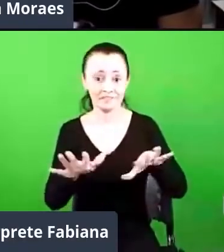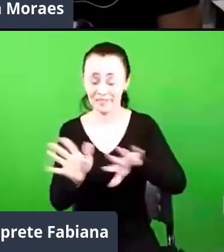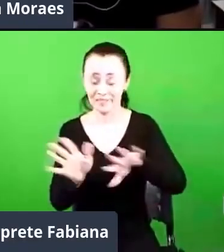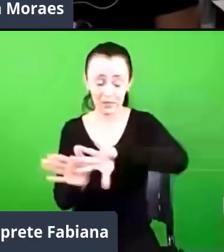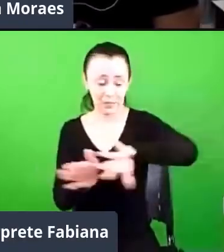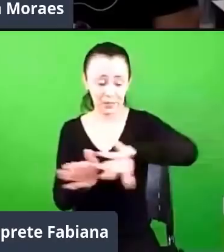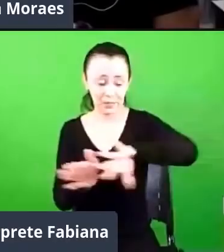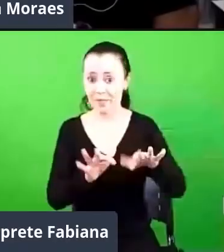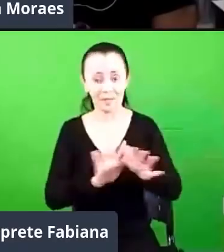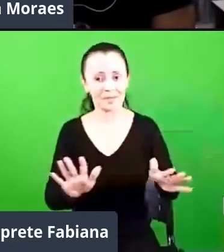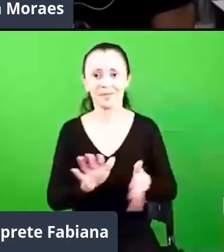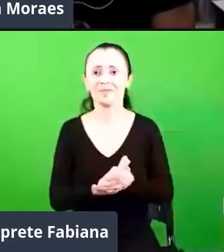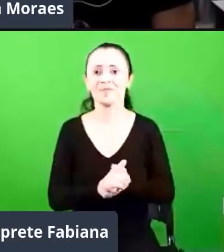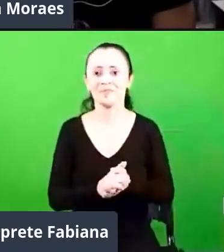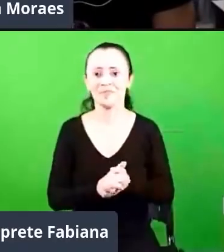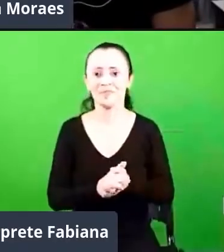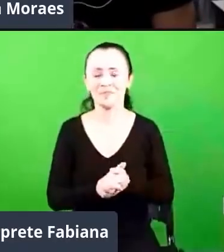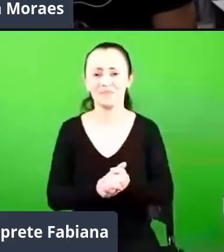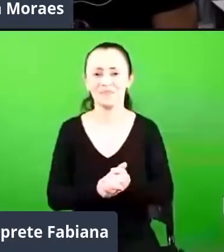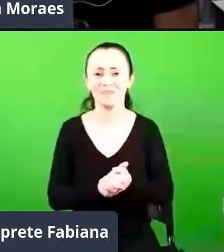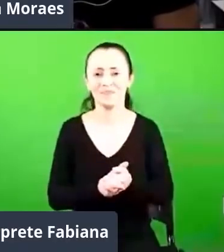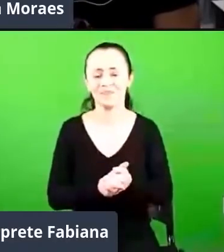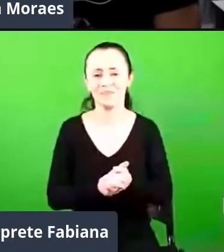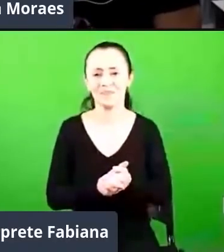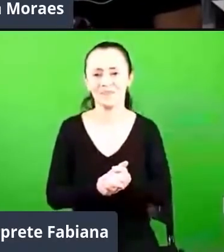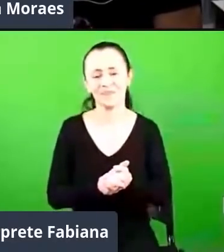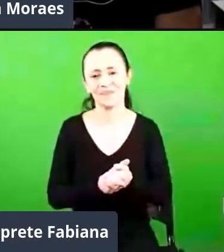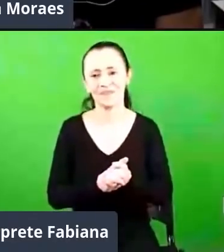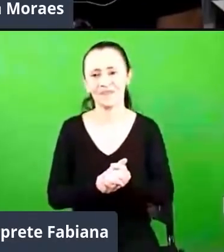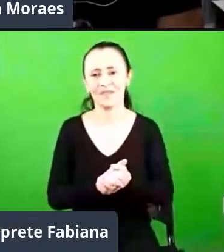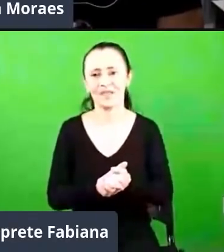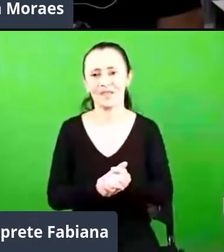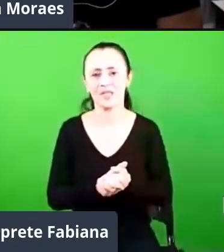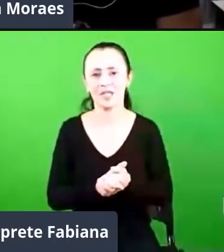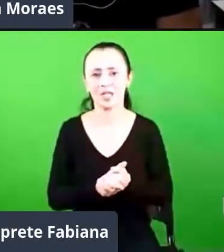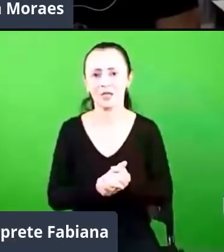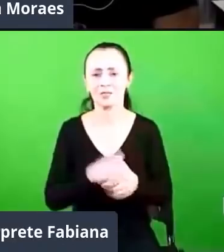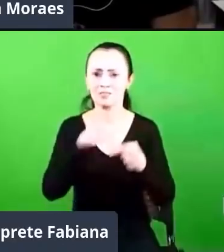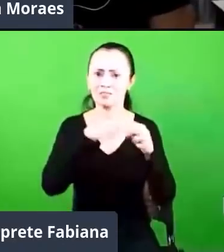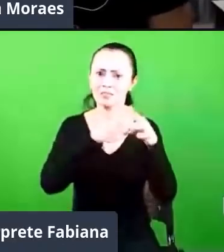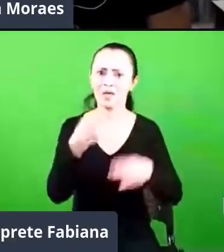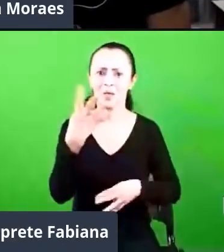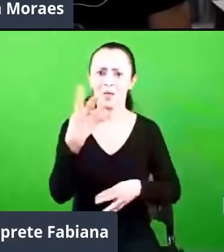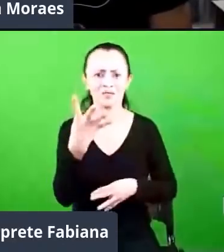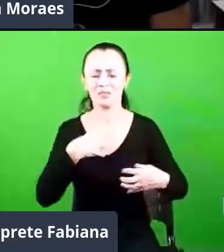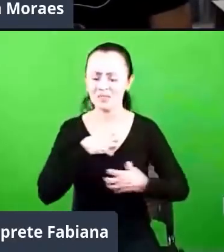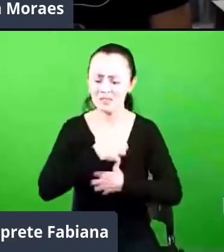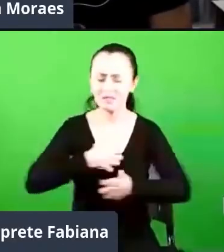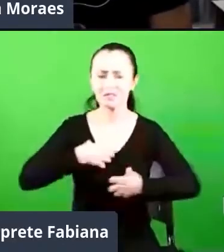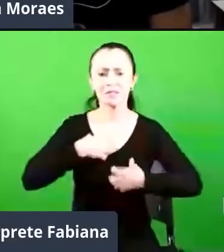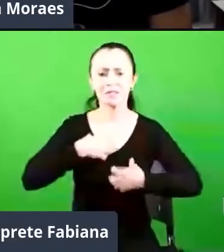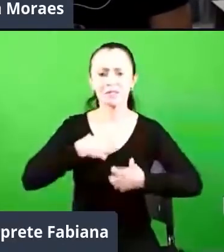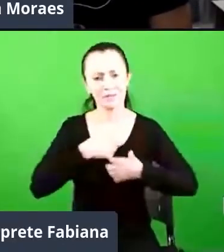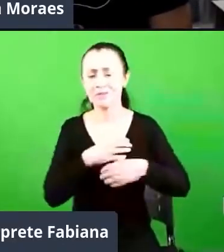né? 4 meses já, né? Pois é. E aí, né? 4 meses já nessa angústia, né? Que a gente fica angustiado, porque o